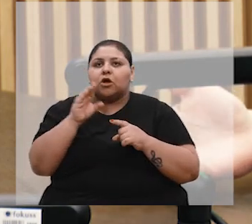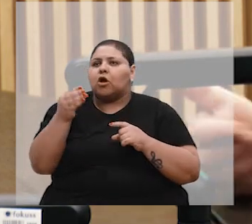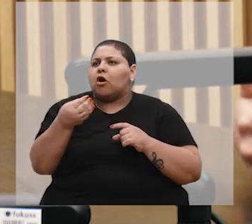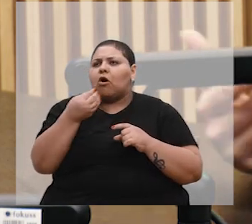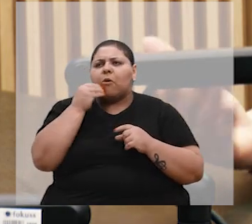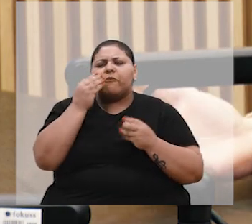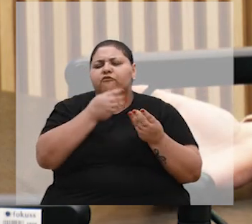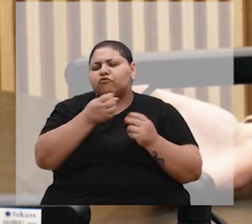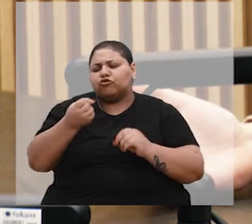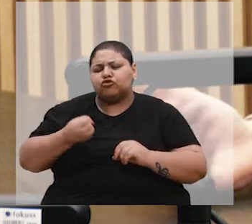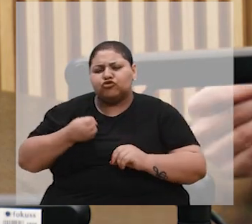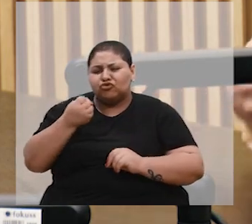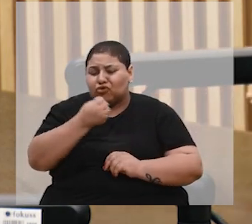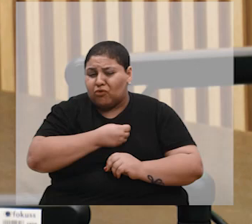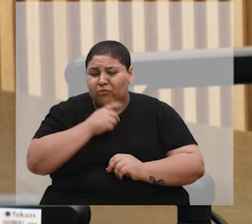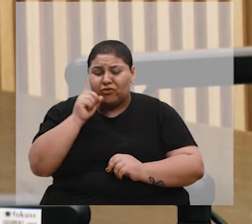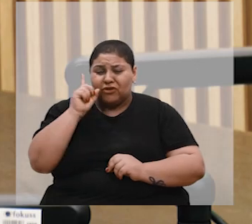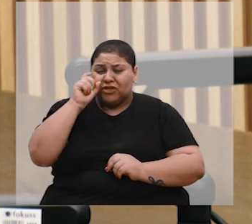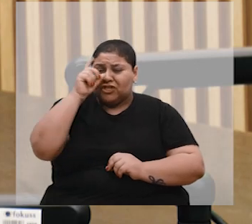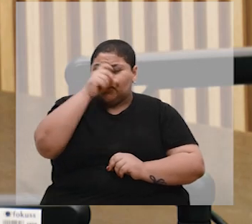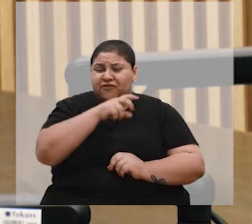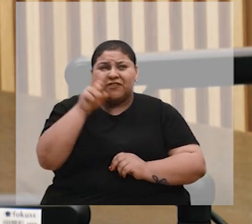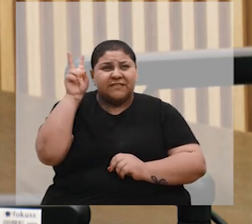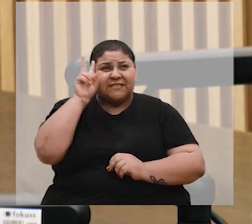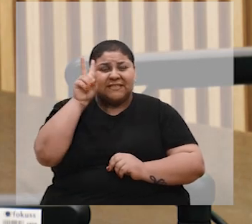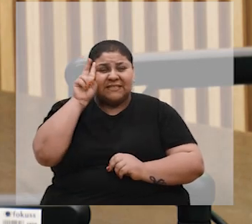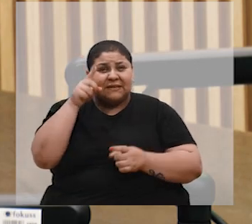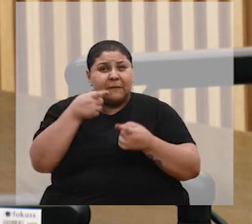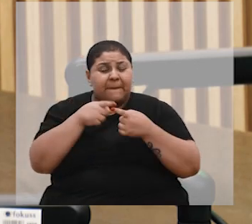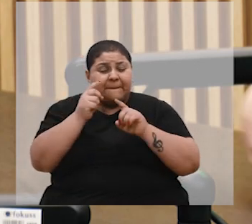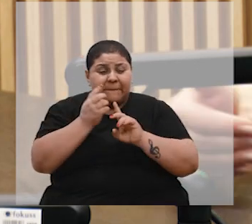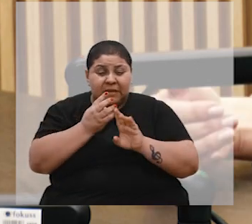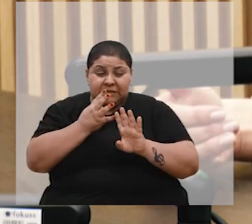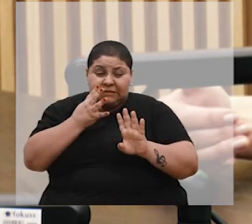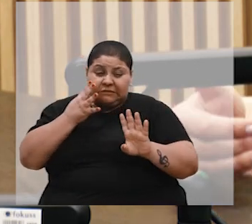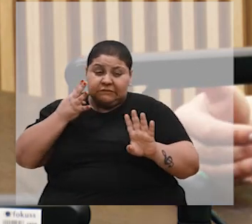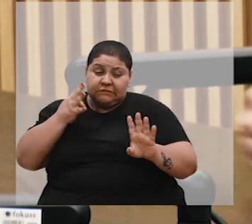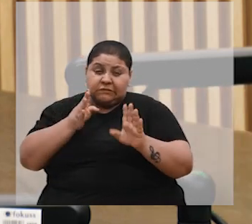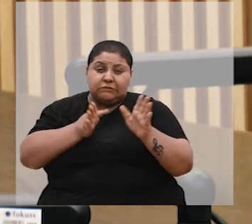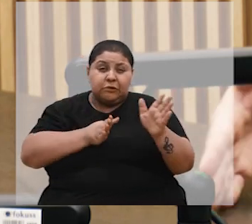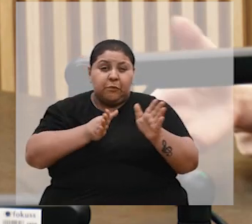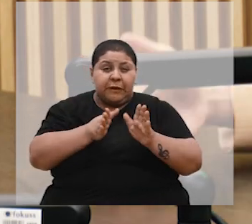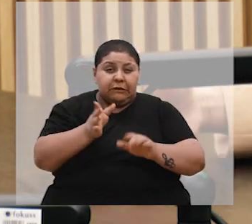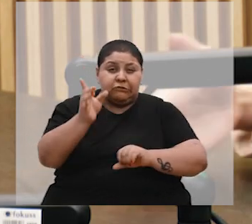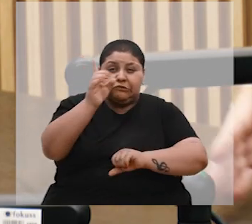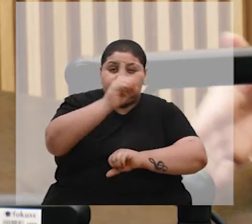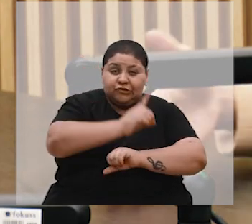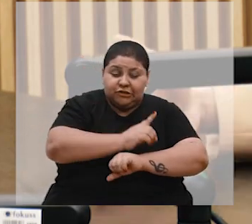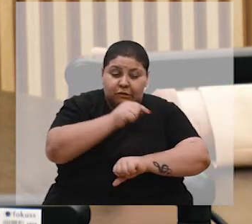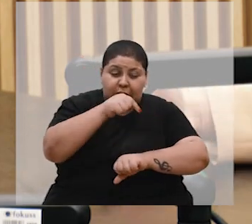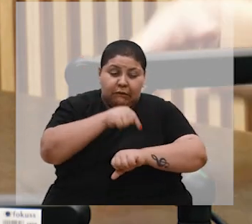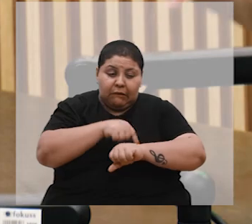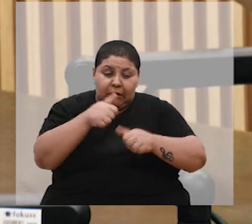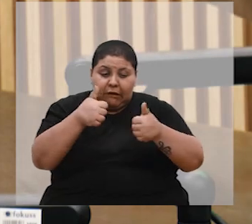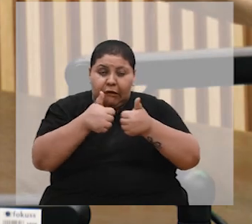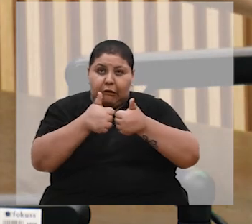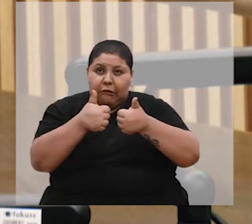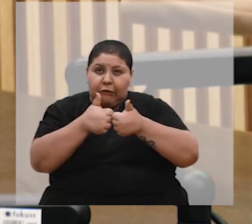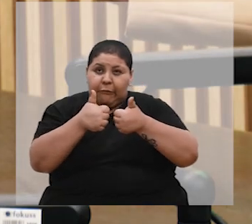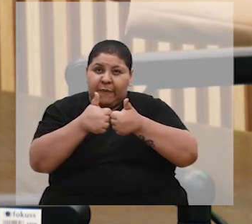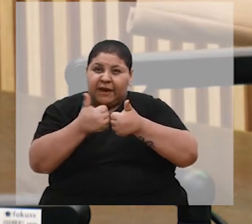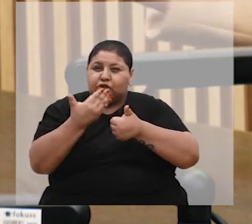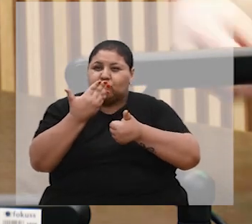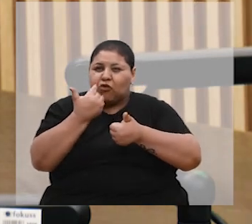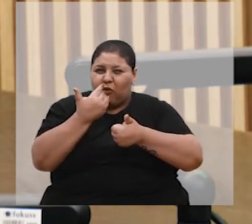muitos números, é difícil decorar. E também porque as filas, às vezes, né, em determinados períodos do dia, determinados horários, ali perto do meio-dia, às vezes a